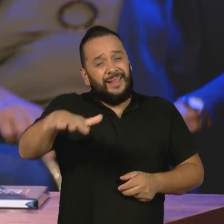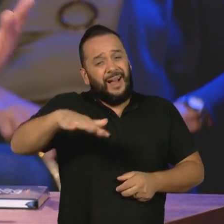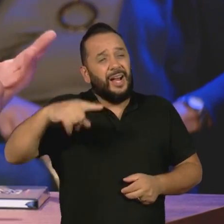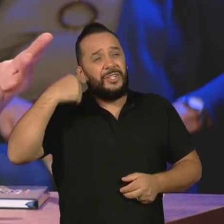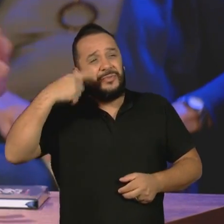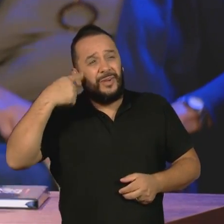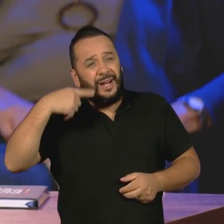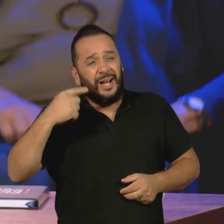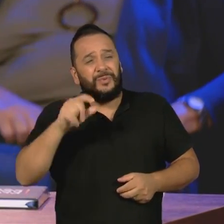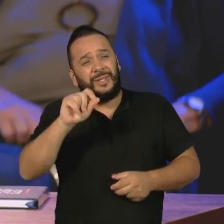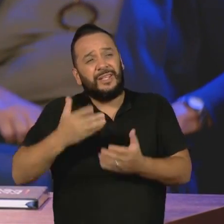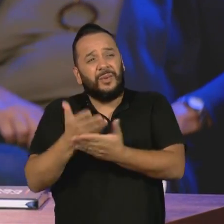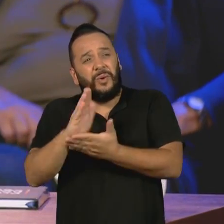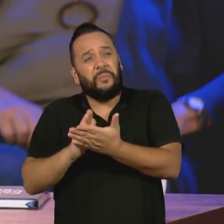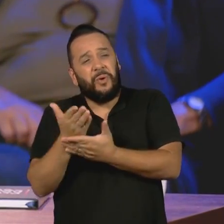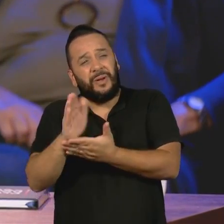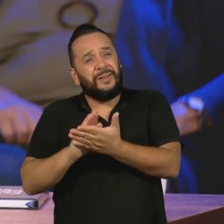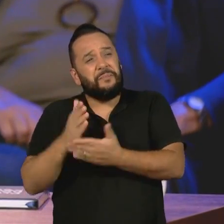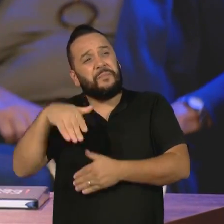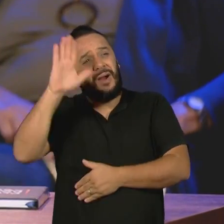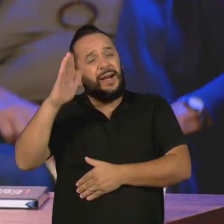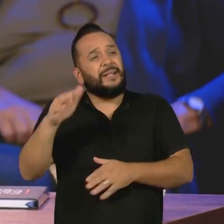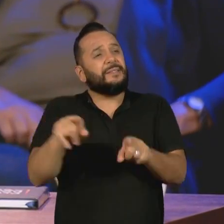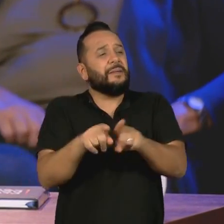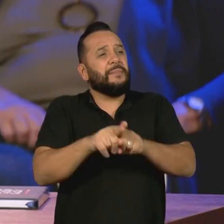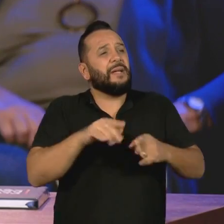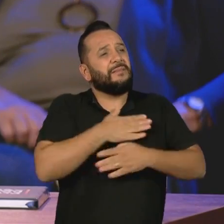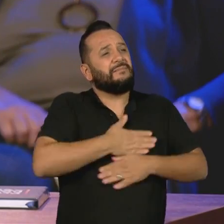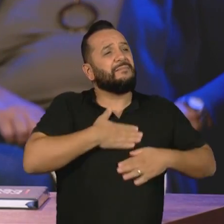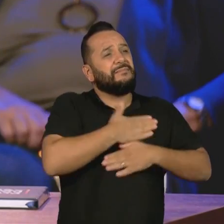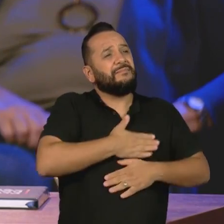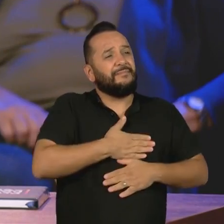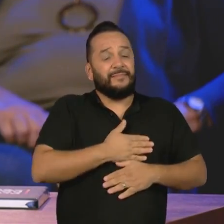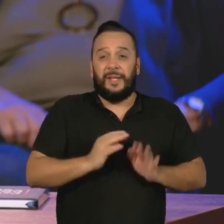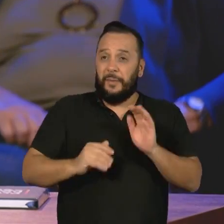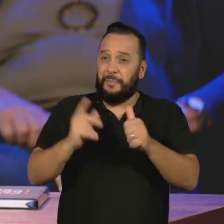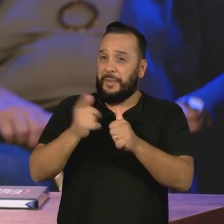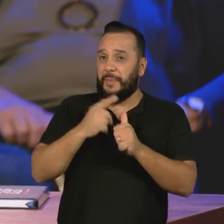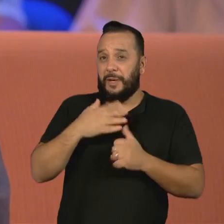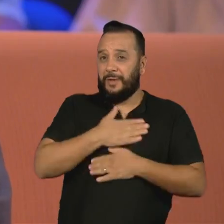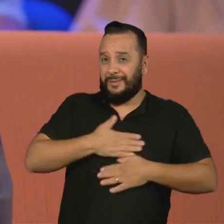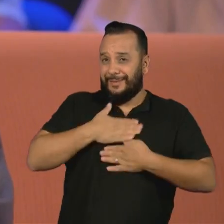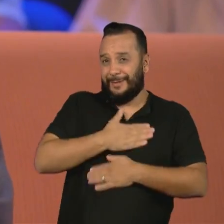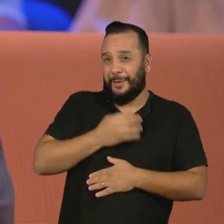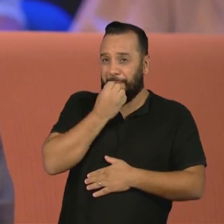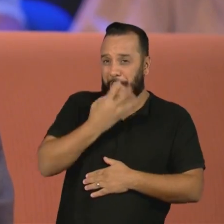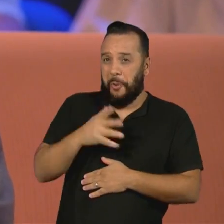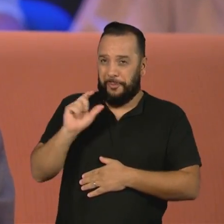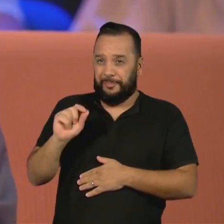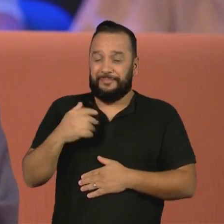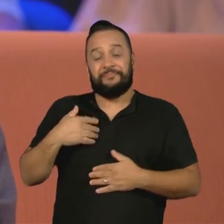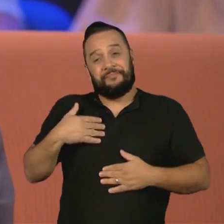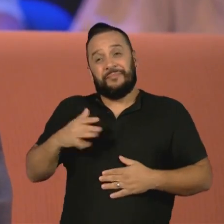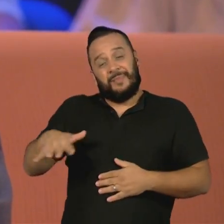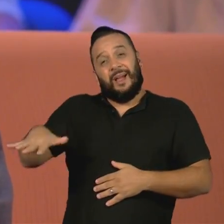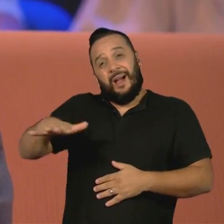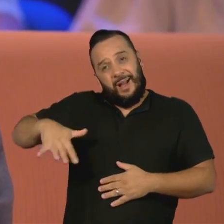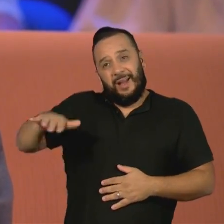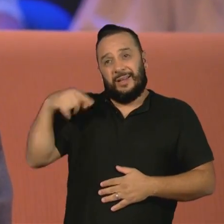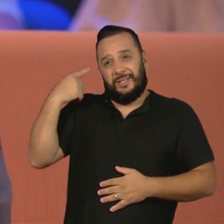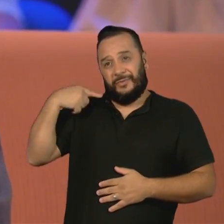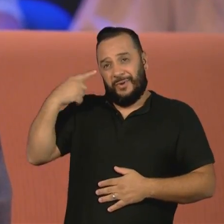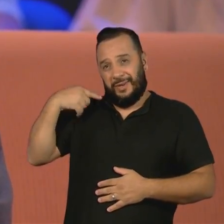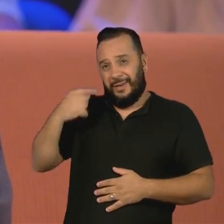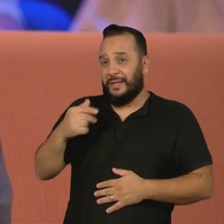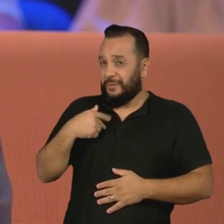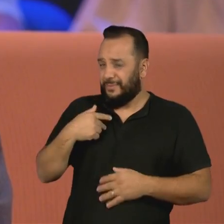que é mais realizador? Olha só, vamos começar pelo lado bom. Primeiro que a notícia boa, né? A notícia boa é o seguinte, o direito é uma profissão que